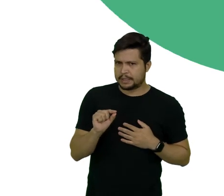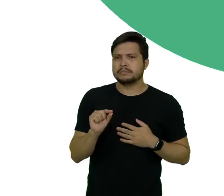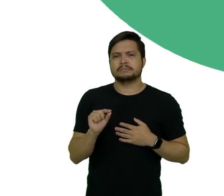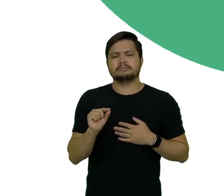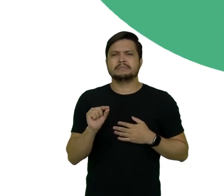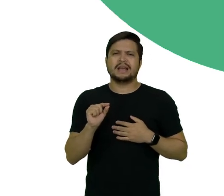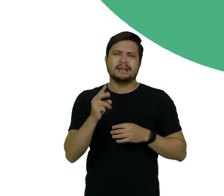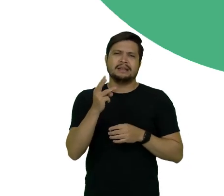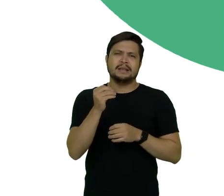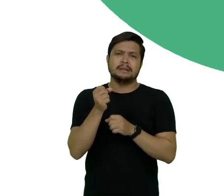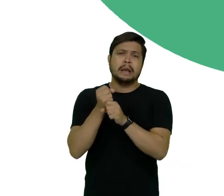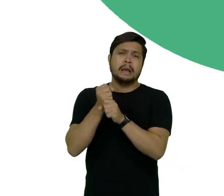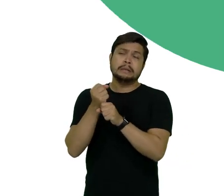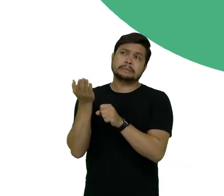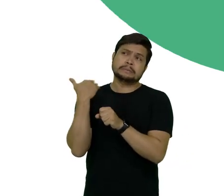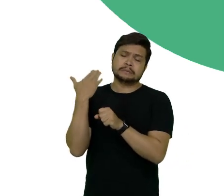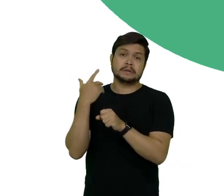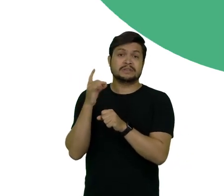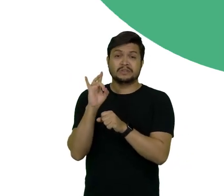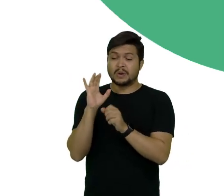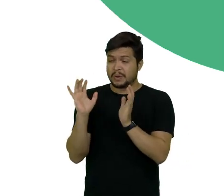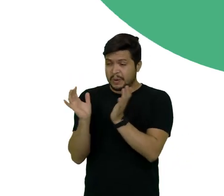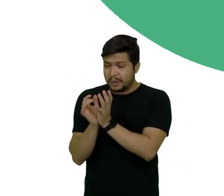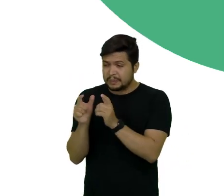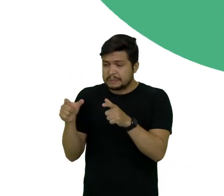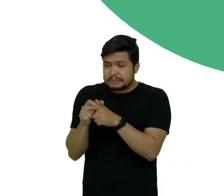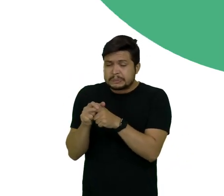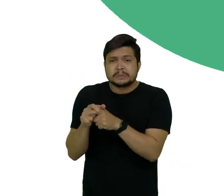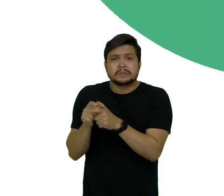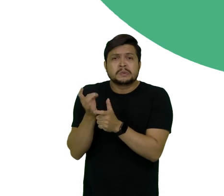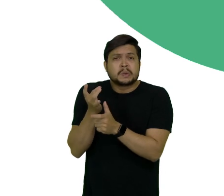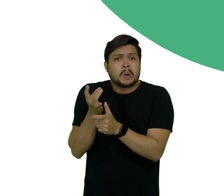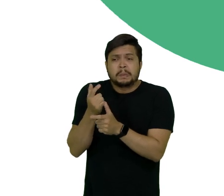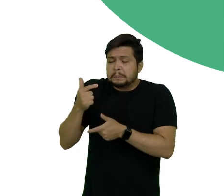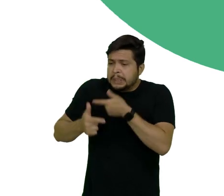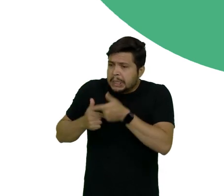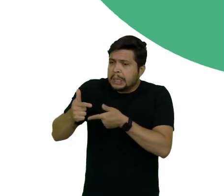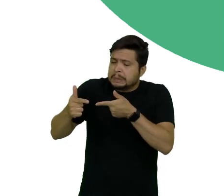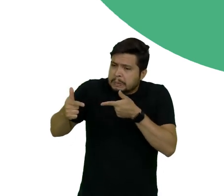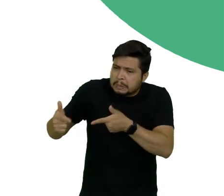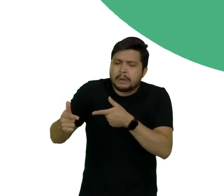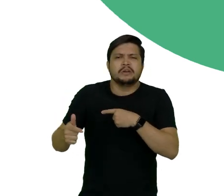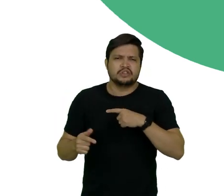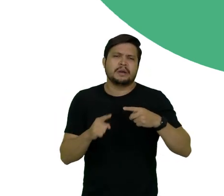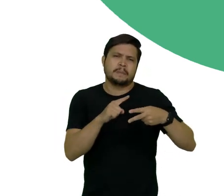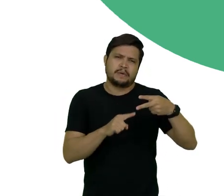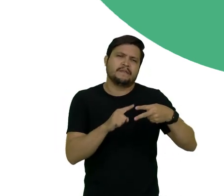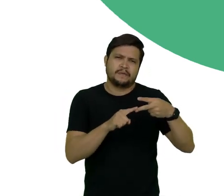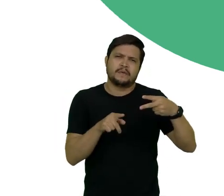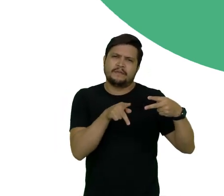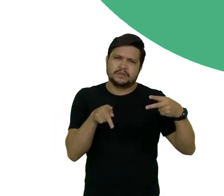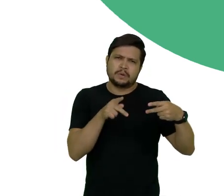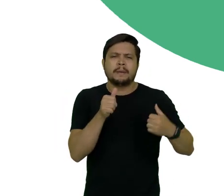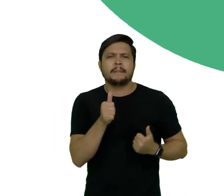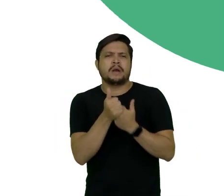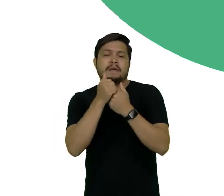outra perspectiva. Se por um lado, há 30 anos atrás, éramos nós sozinhos, brigando, lutando, por mais que tivesse o